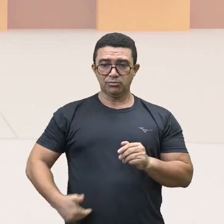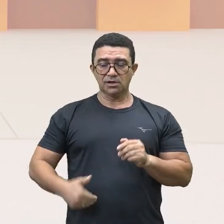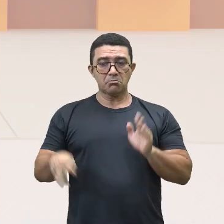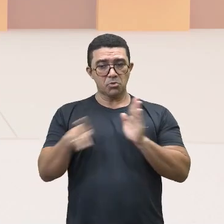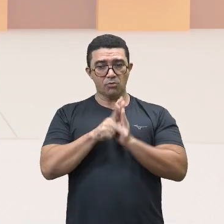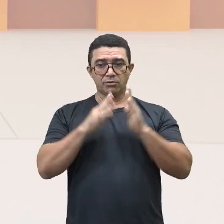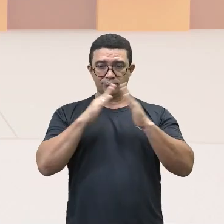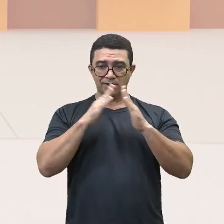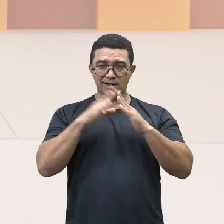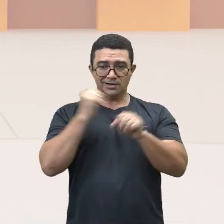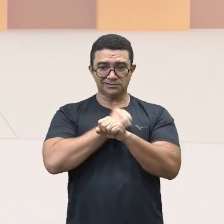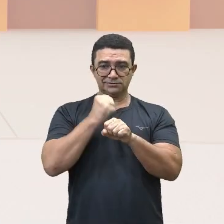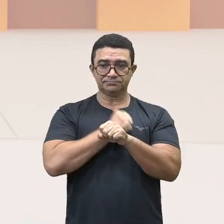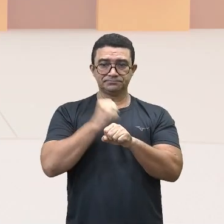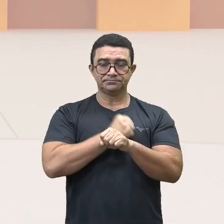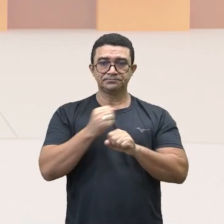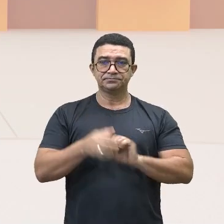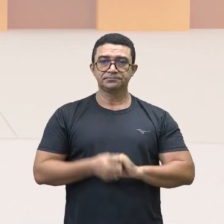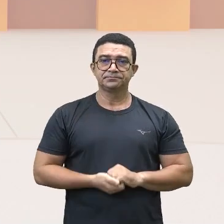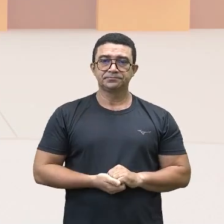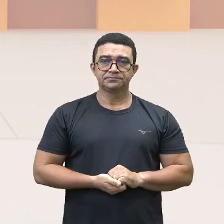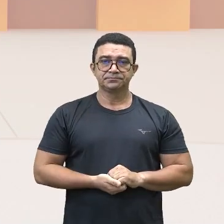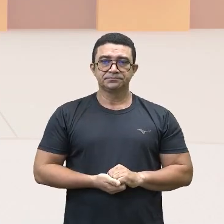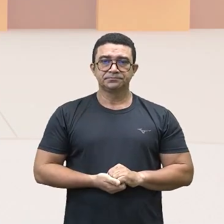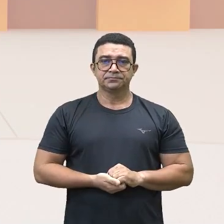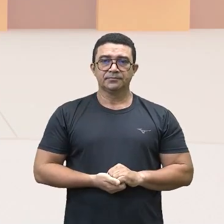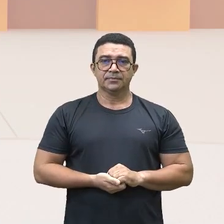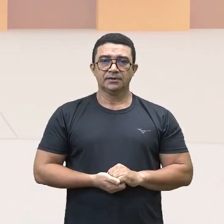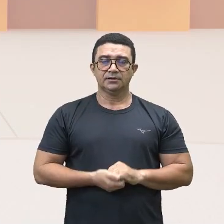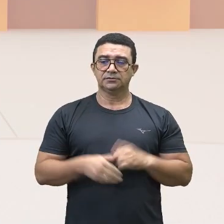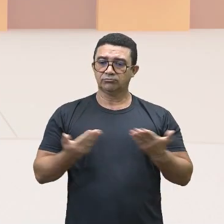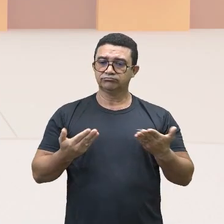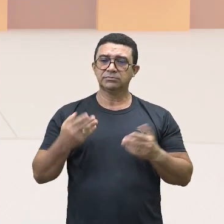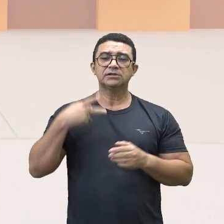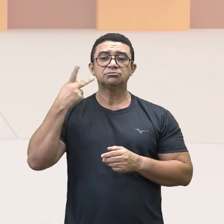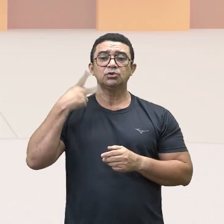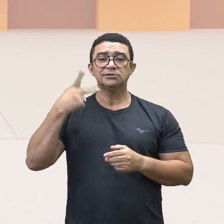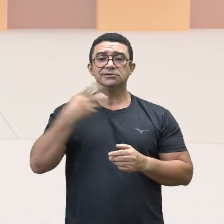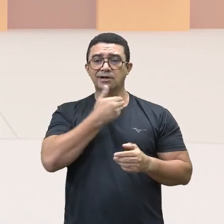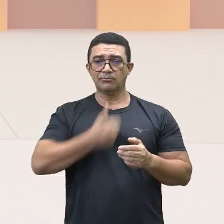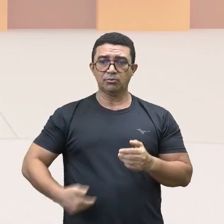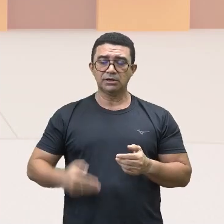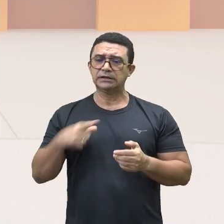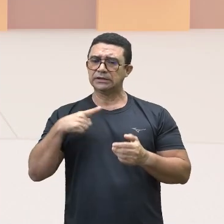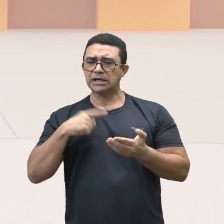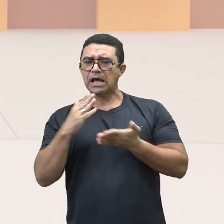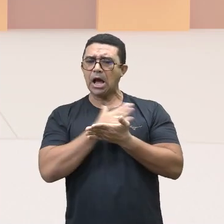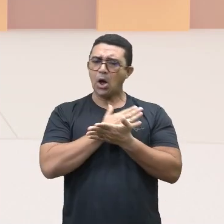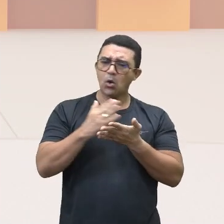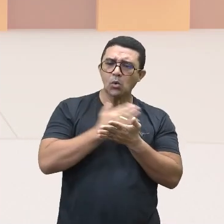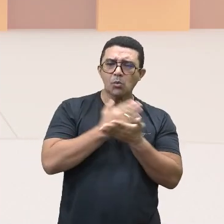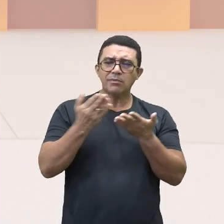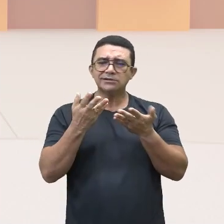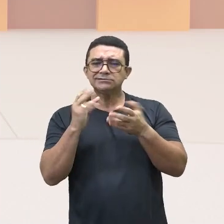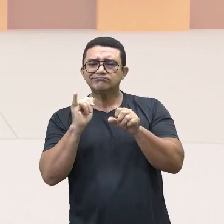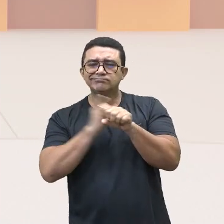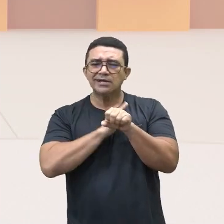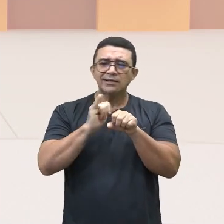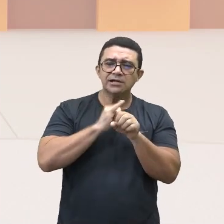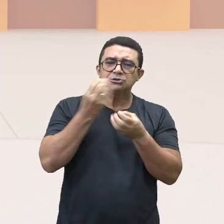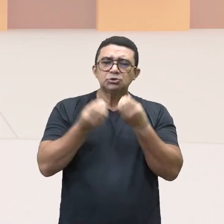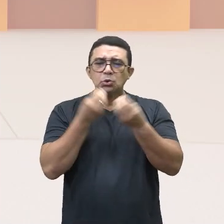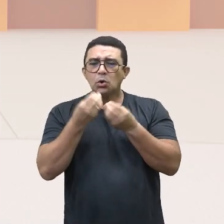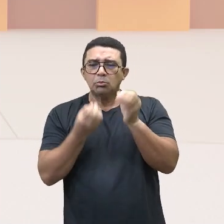habitacional, certo? Muito bem. E aí, nós vamos ver que as políticas públicas têm alguns passos, né, para a definição